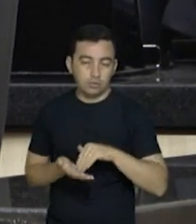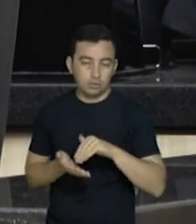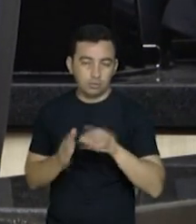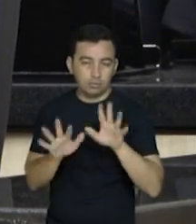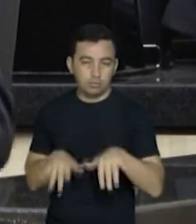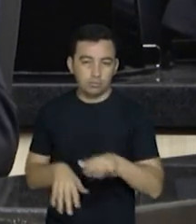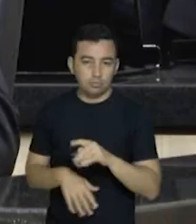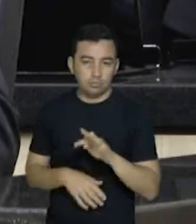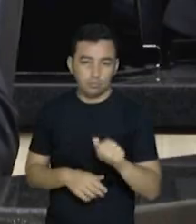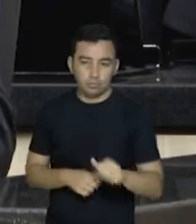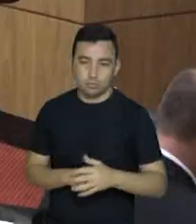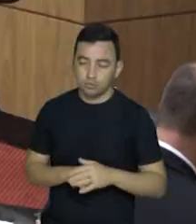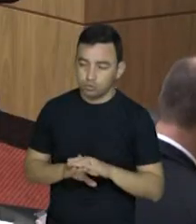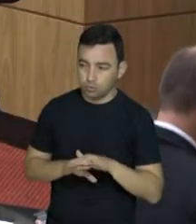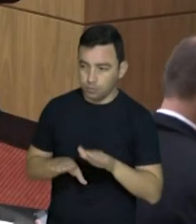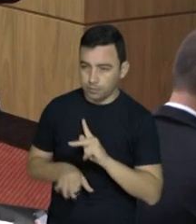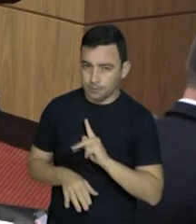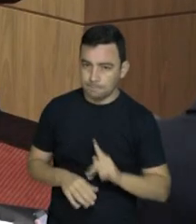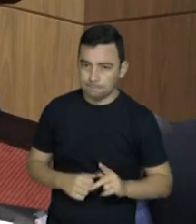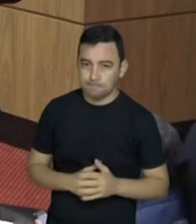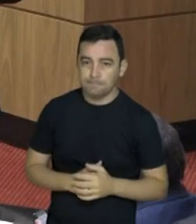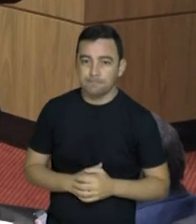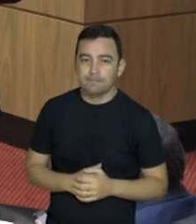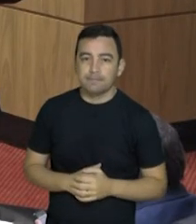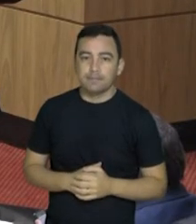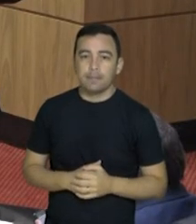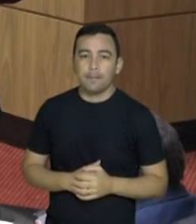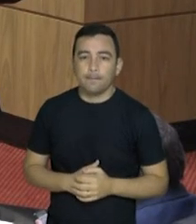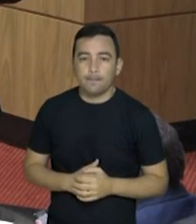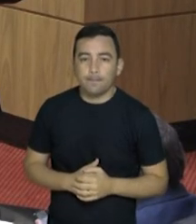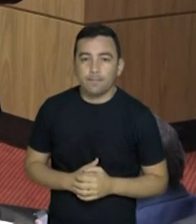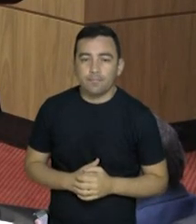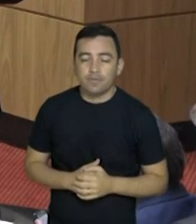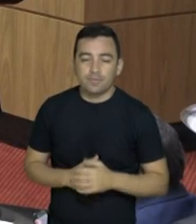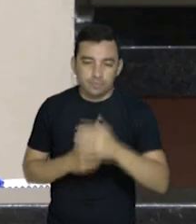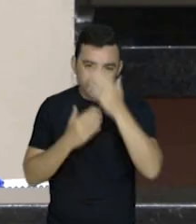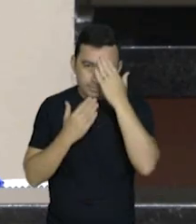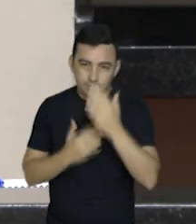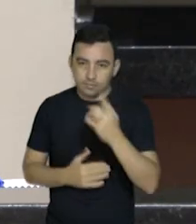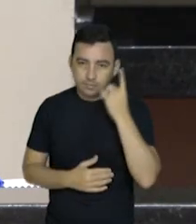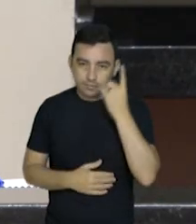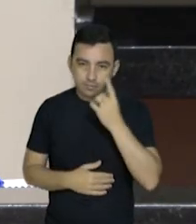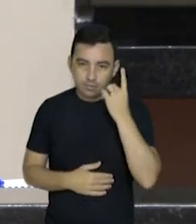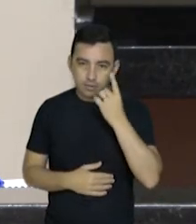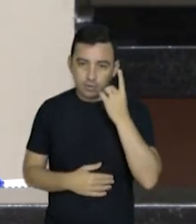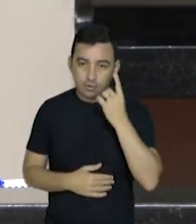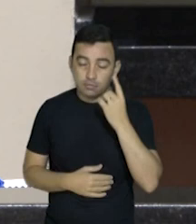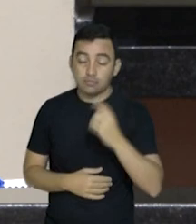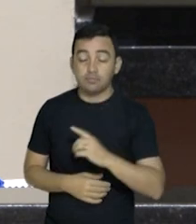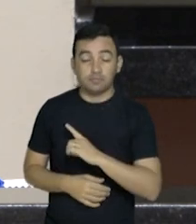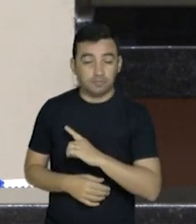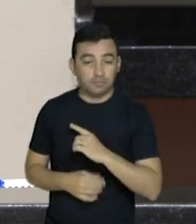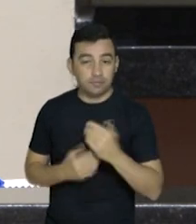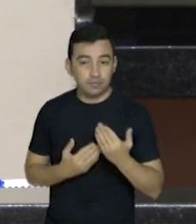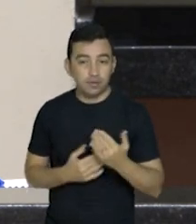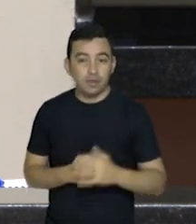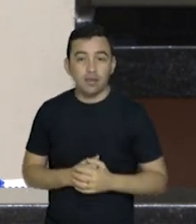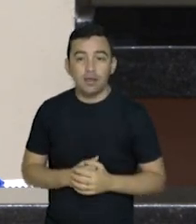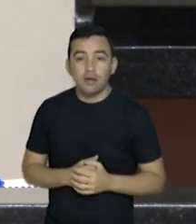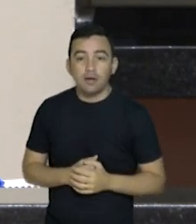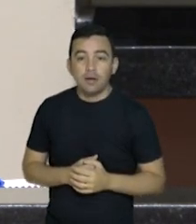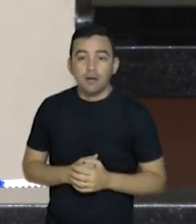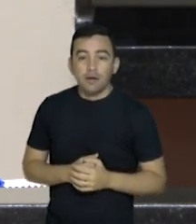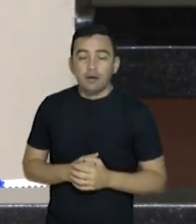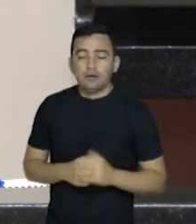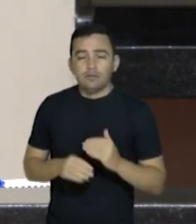era isso Senhor Obrigado Deputado delegado Egídio em consonância